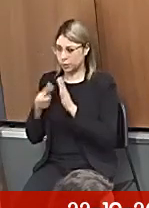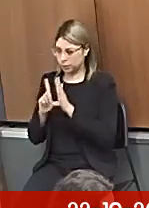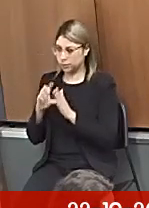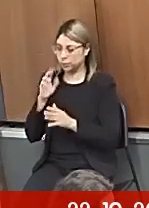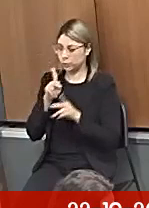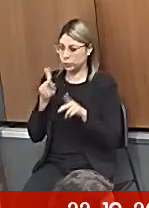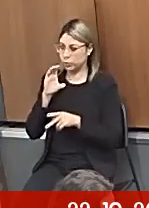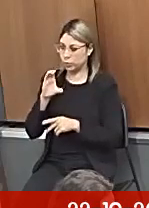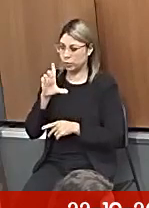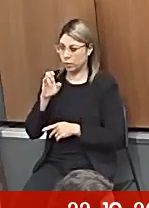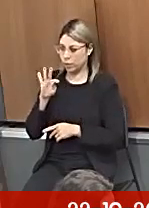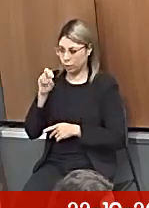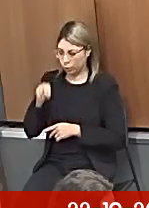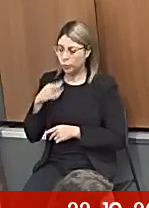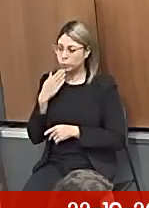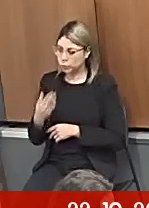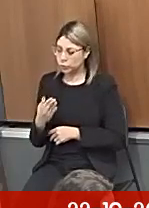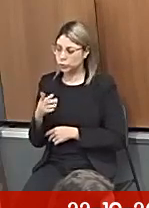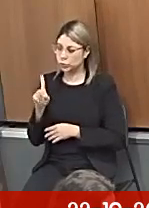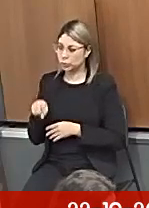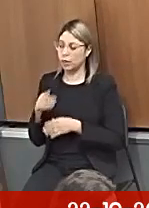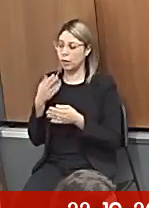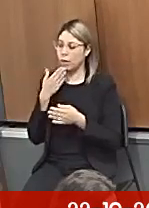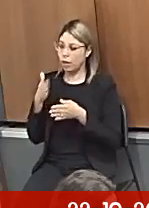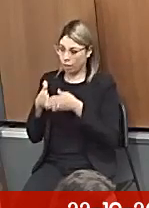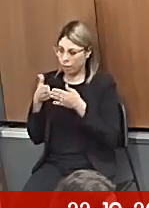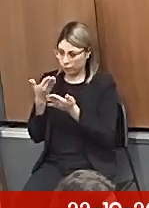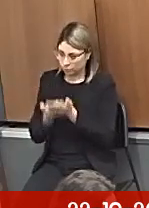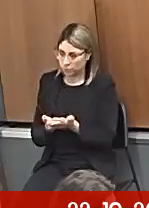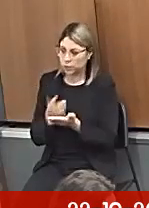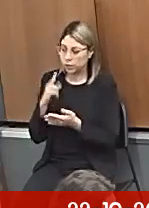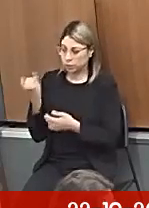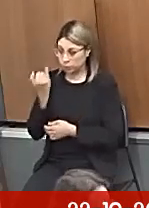professor Cleiton, solicitou aqui esse requerimento, ele é